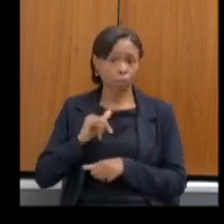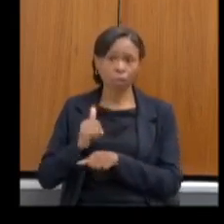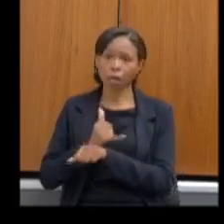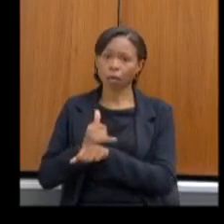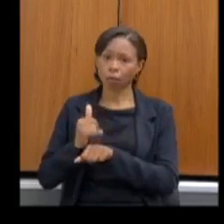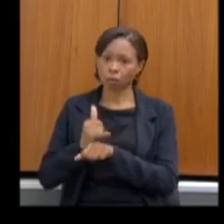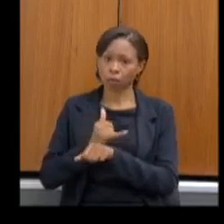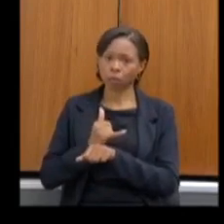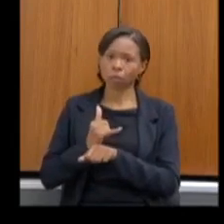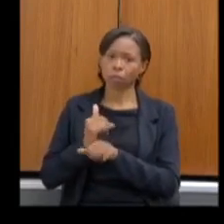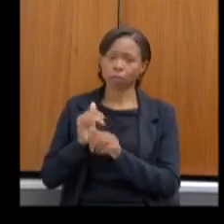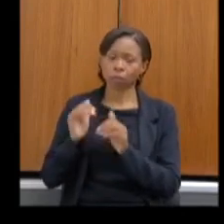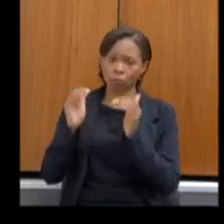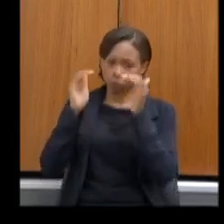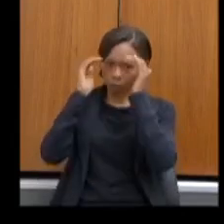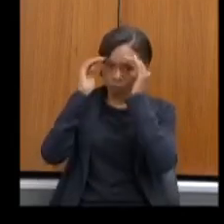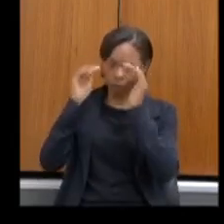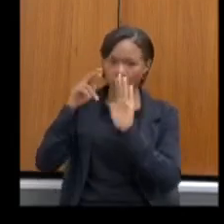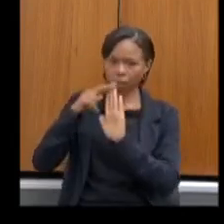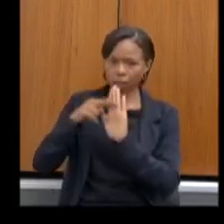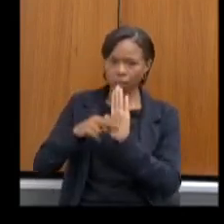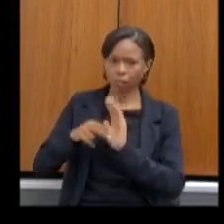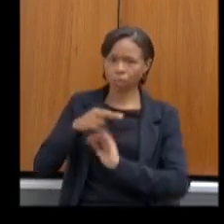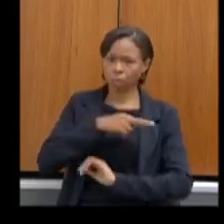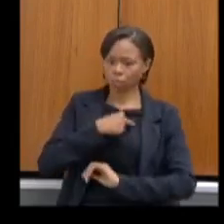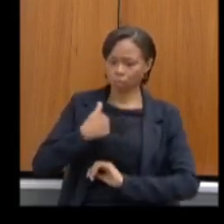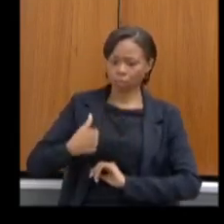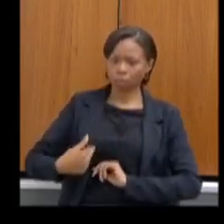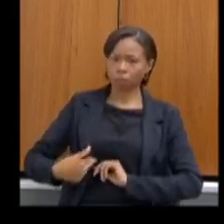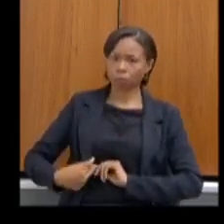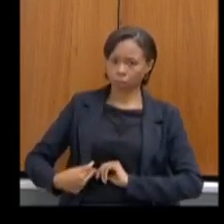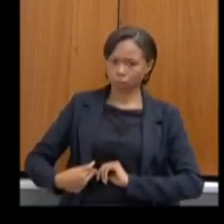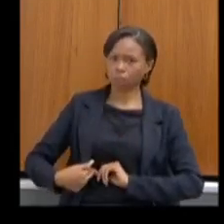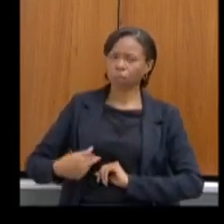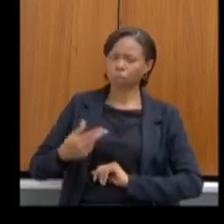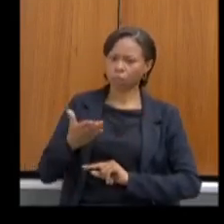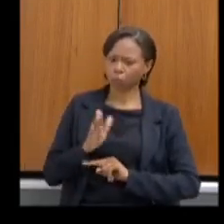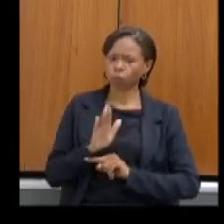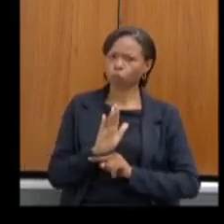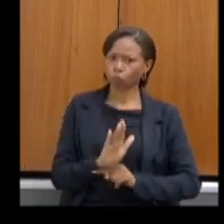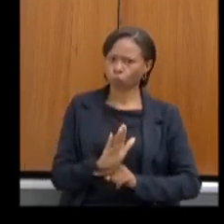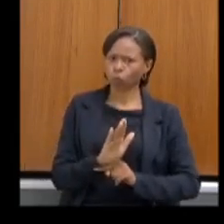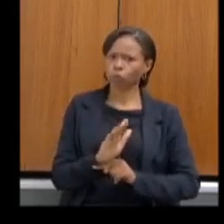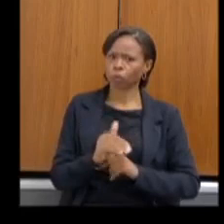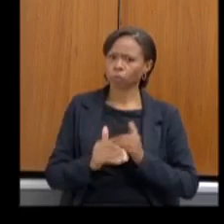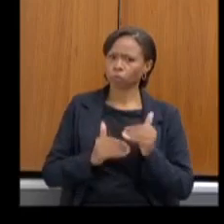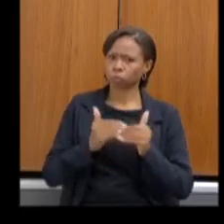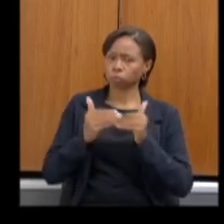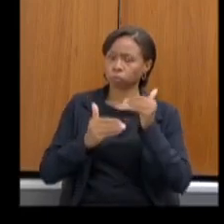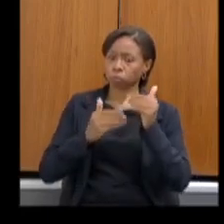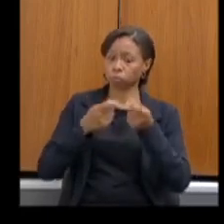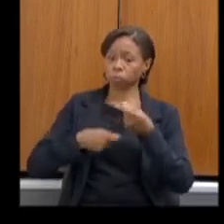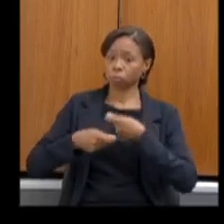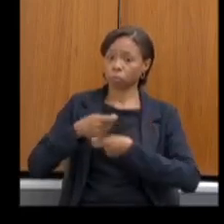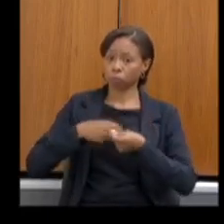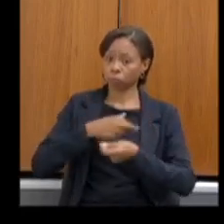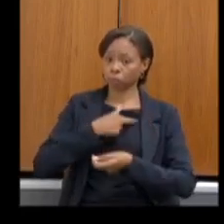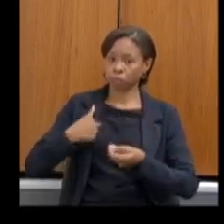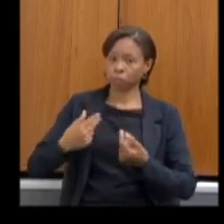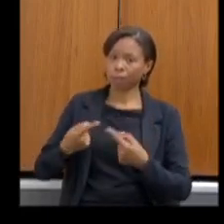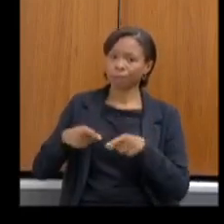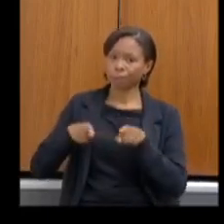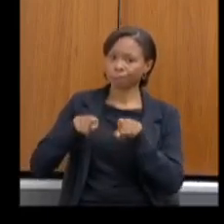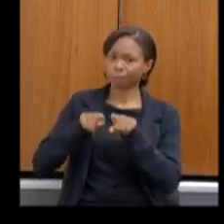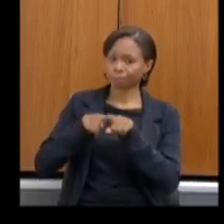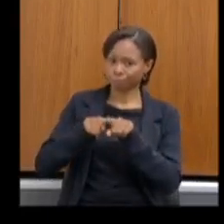tomadas pelas fendas por um extremamente eficazes e que a gente está levando para minha mesa e o menos é um parceiro